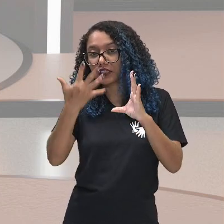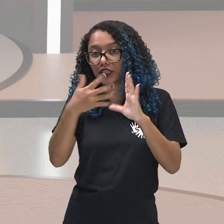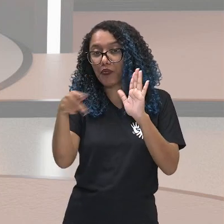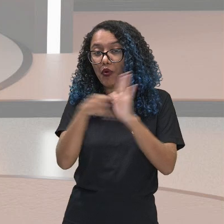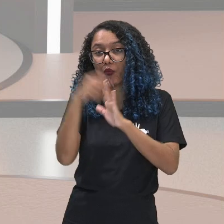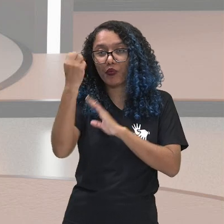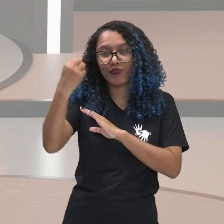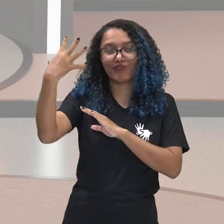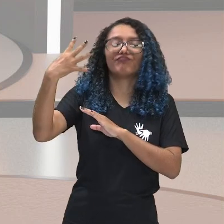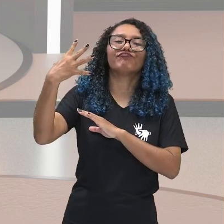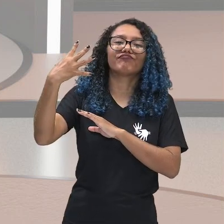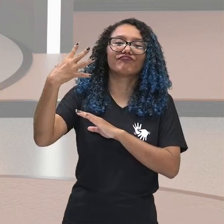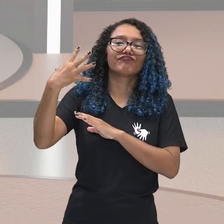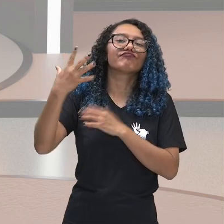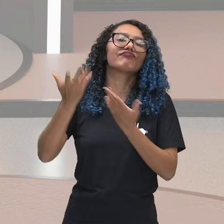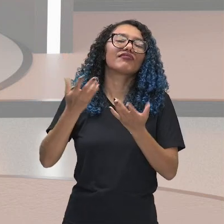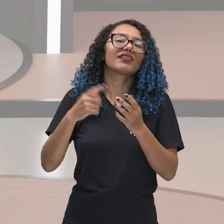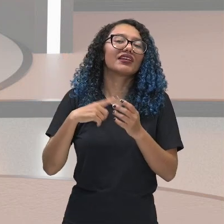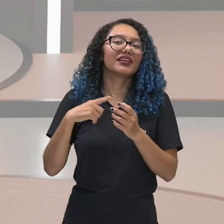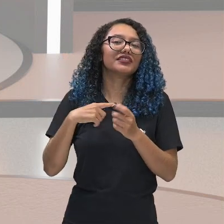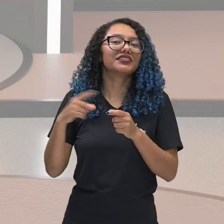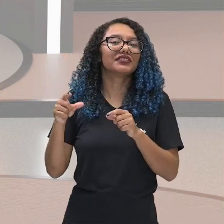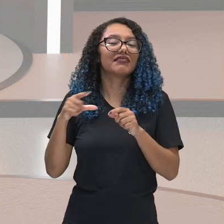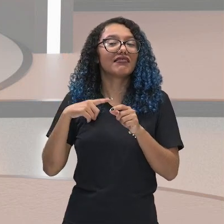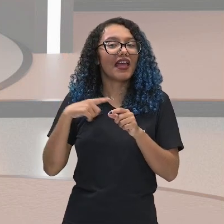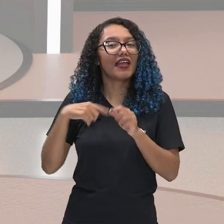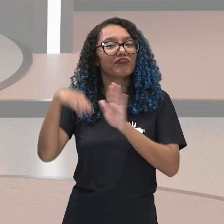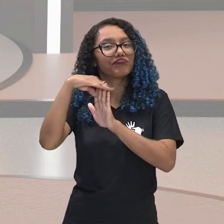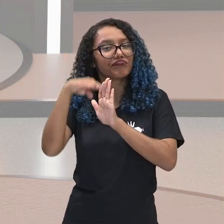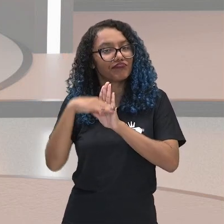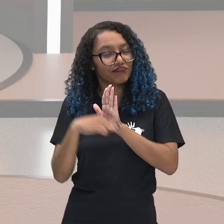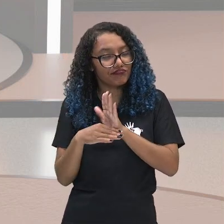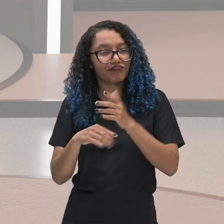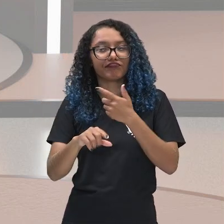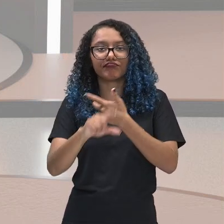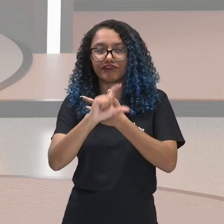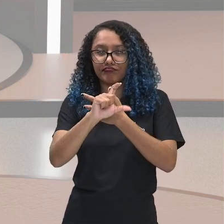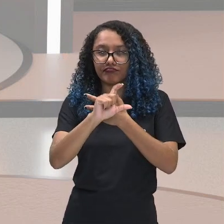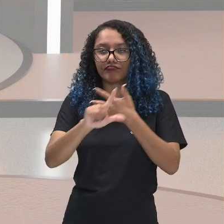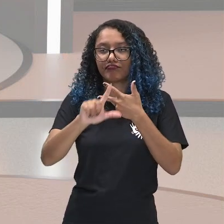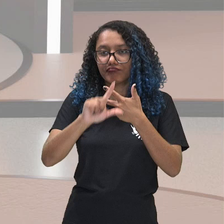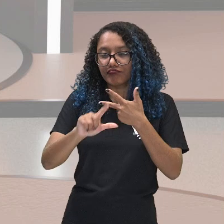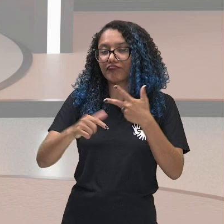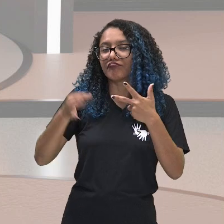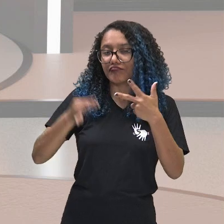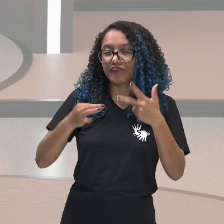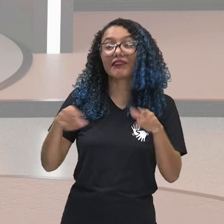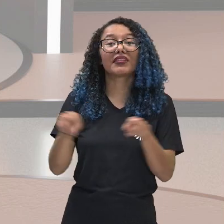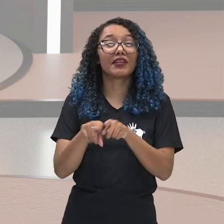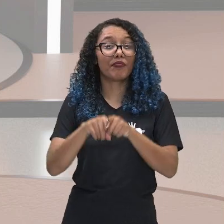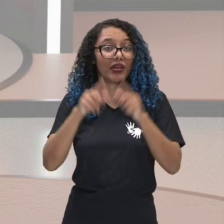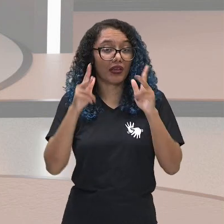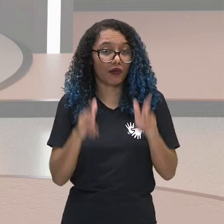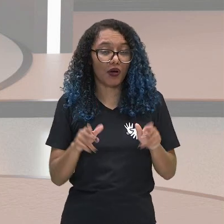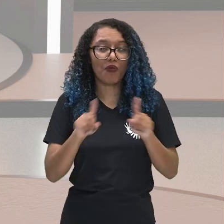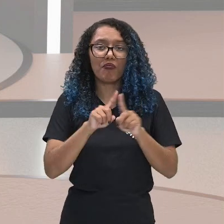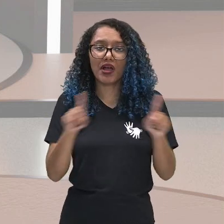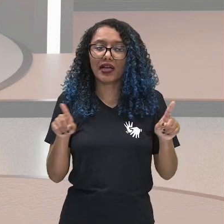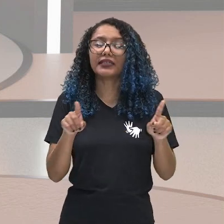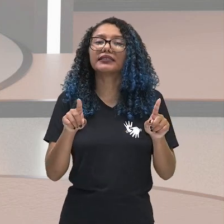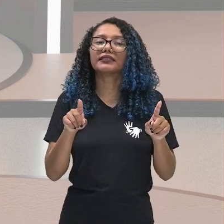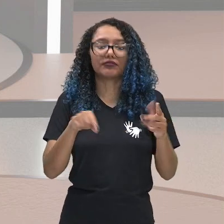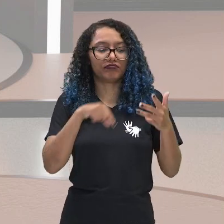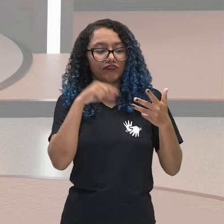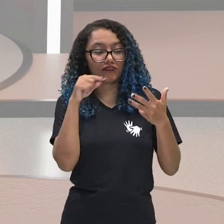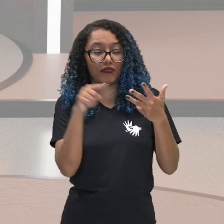poderes executivo, legislativo e judiciário, só que para a nossa Constituição de 1824 nós temos também um